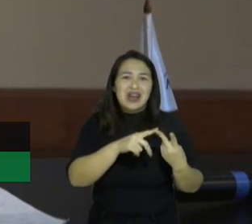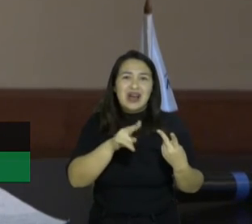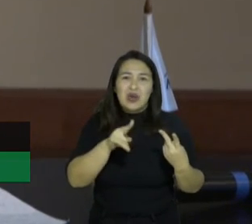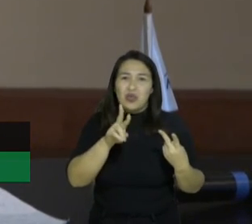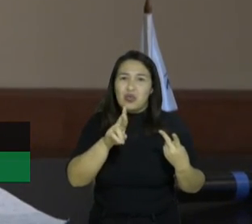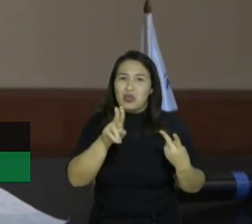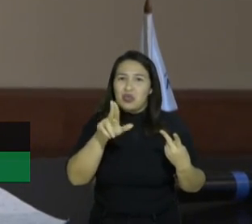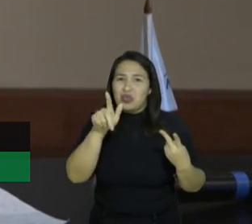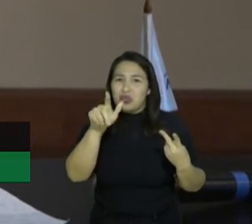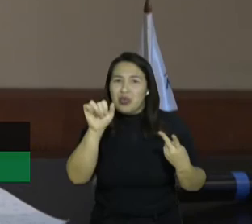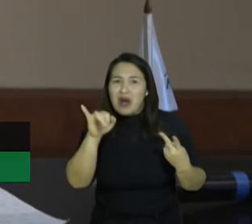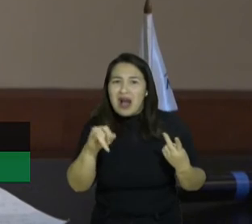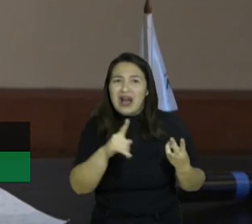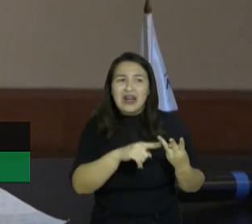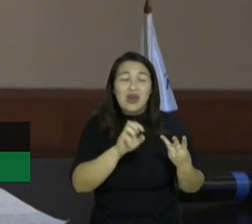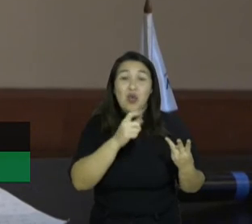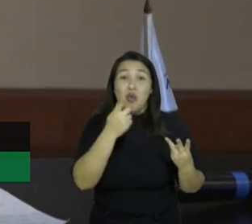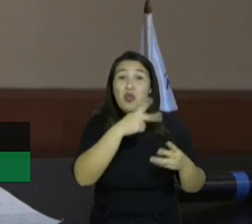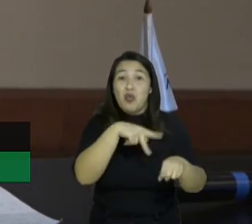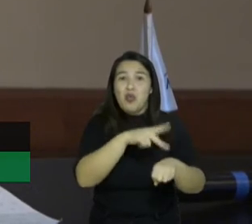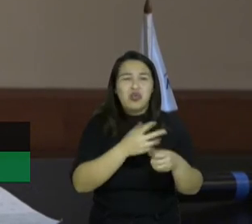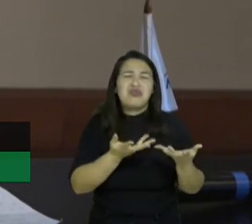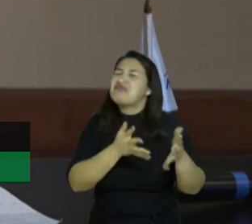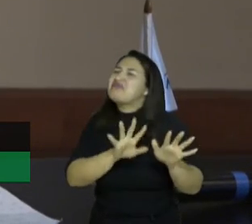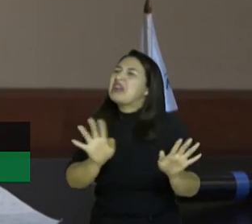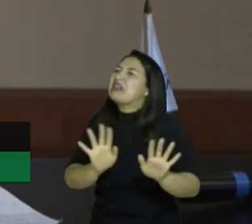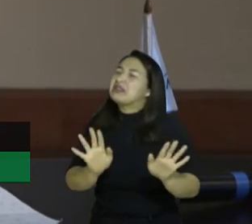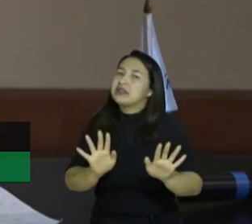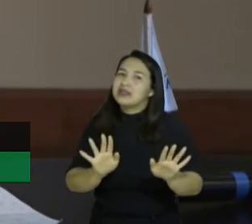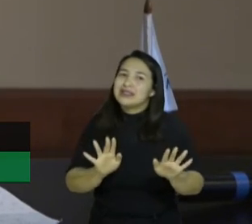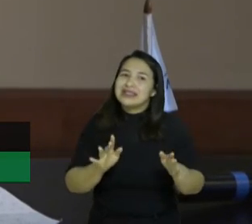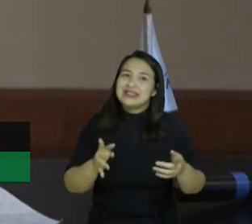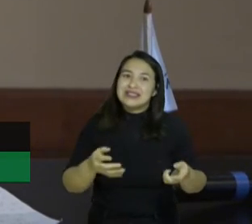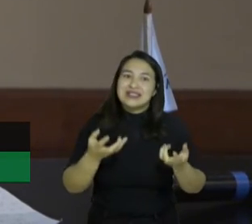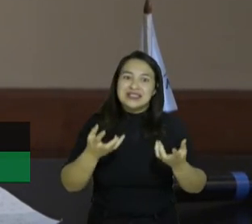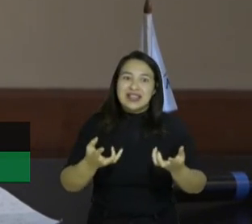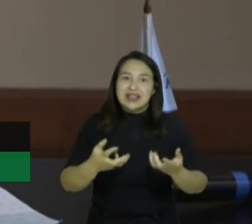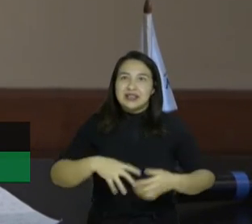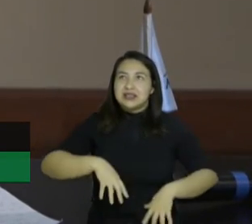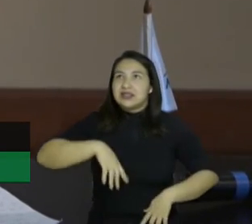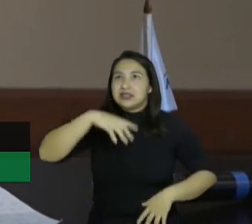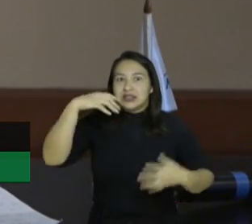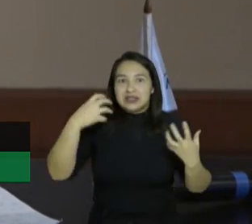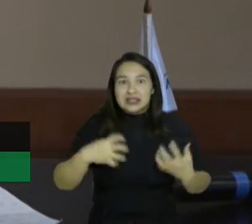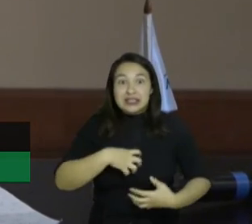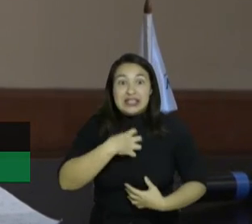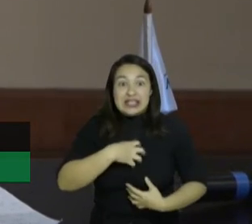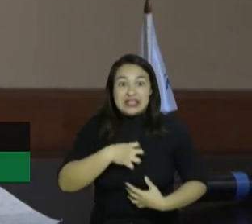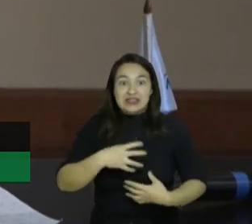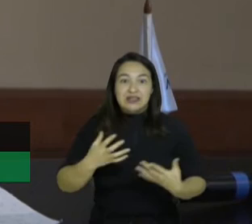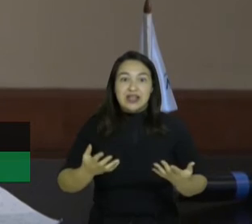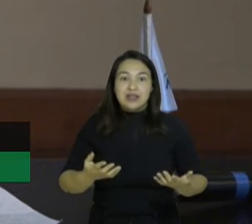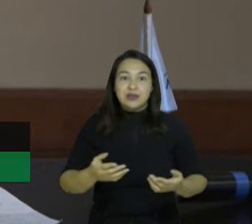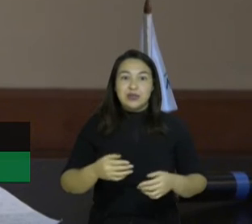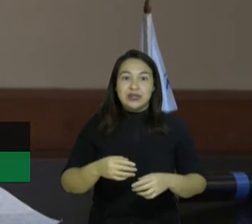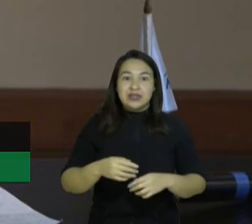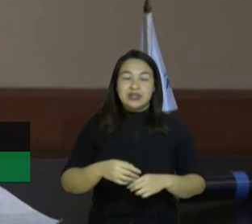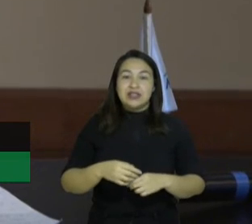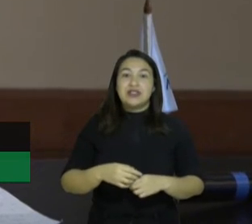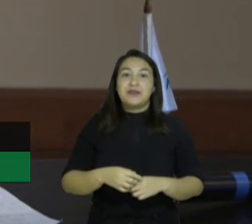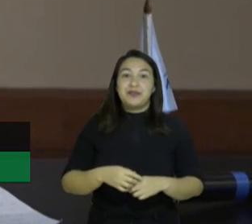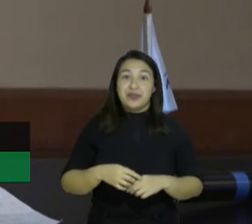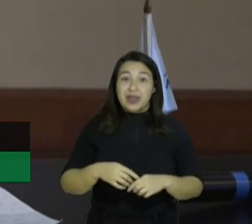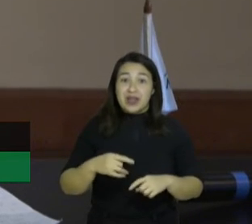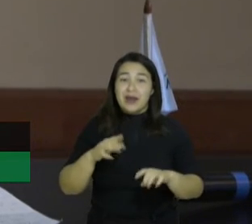acordo às vezes é Uruguai fala você quer matar você come o papel assim já aconteceu inúmeras vezes comigo eh